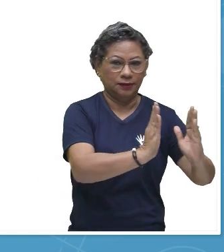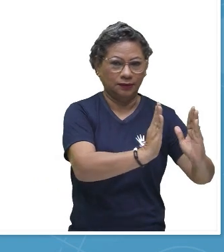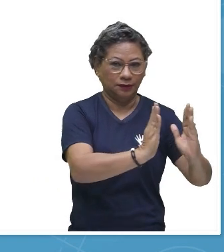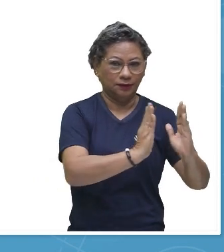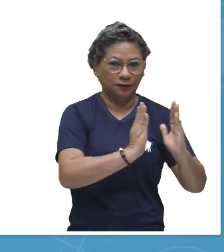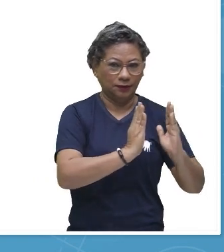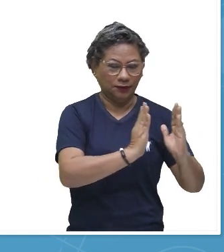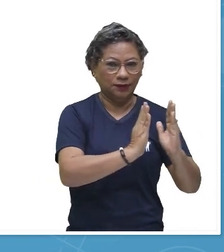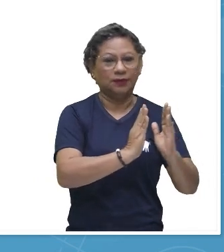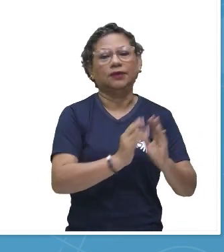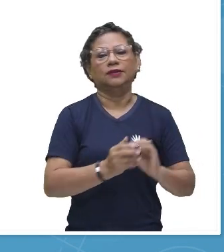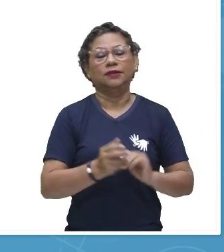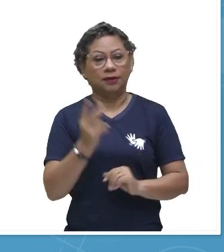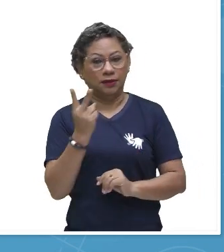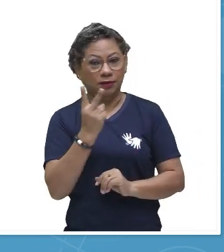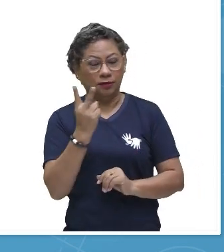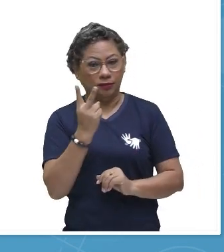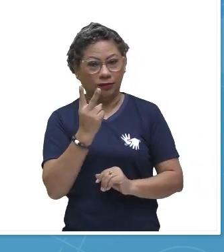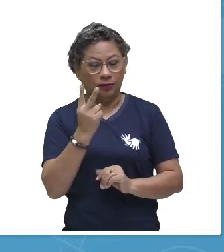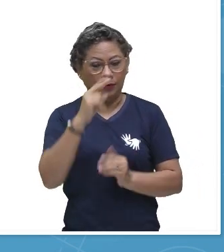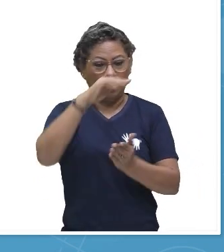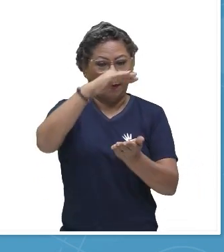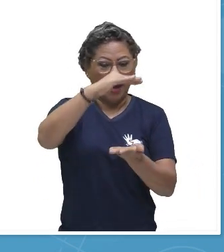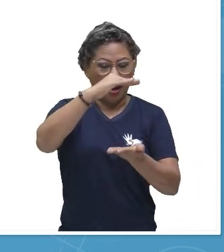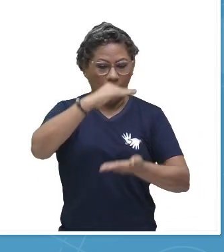plano ali atrás